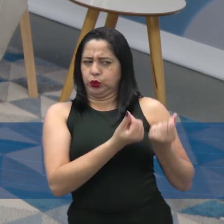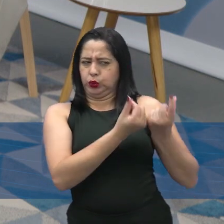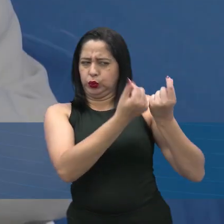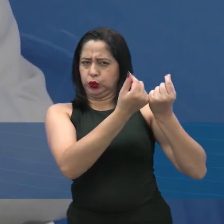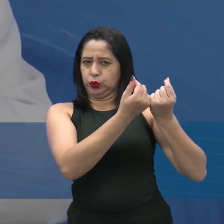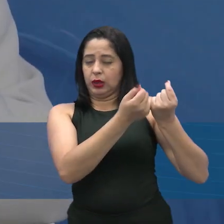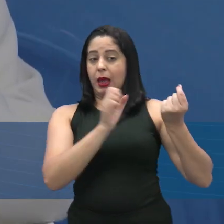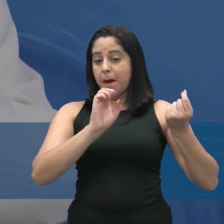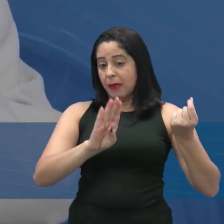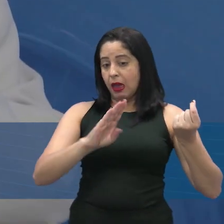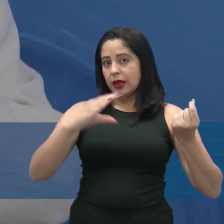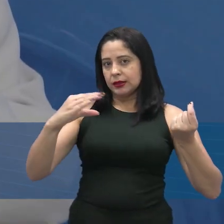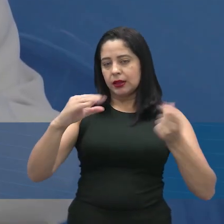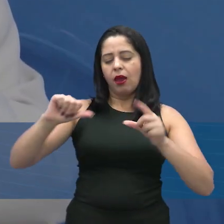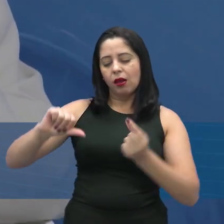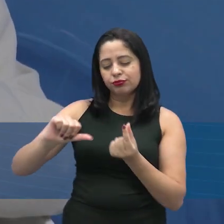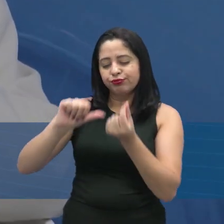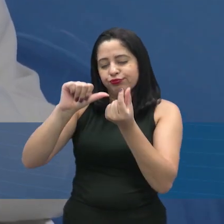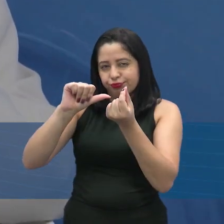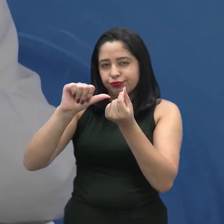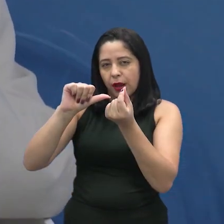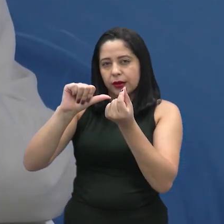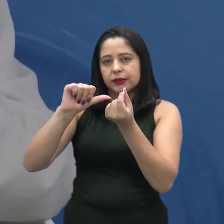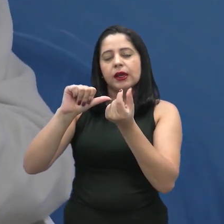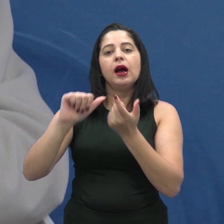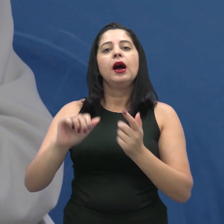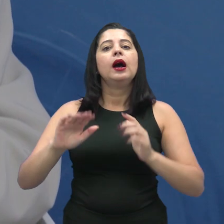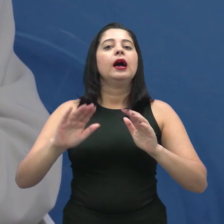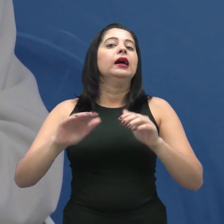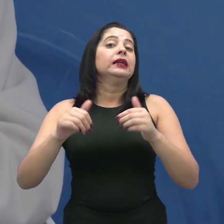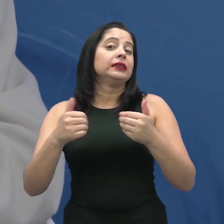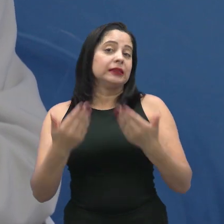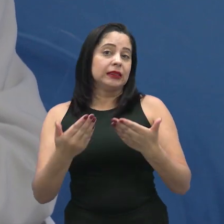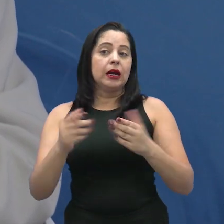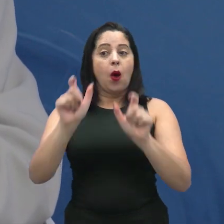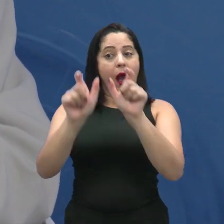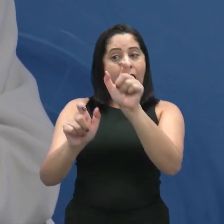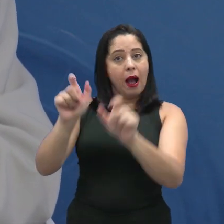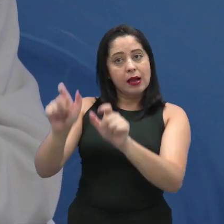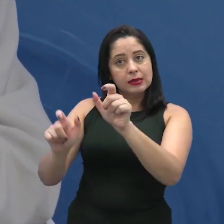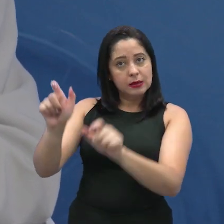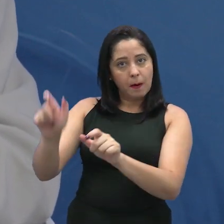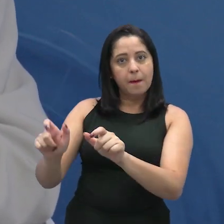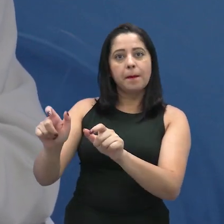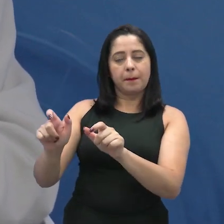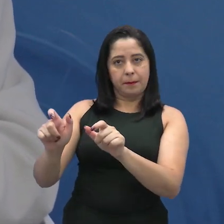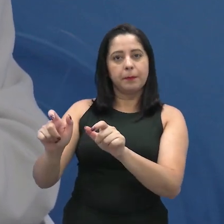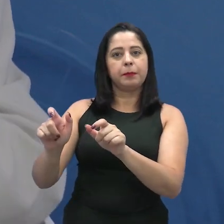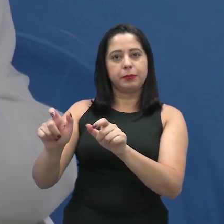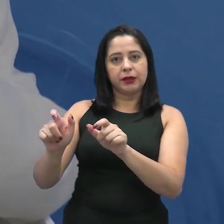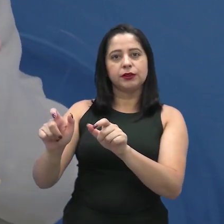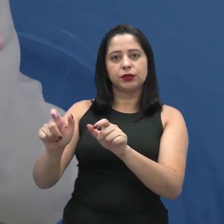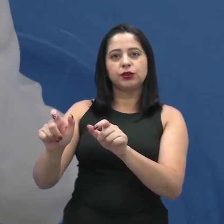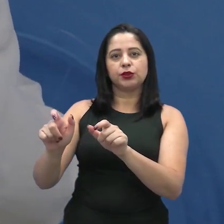que reclassificou economicamente o cidadão, né, a pessoa que estava inserida